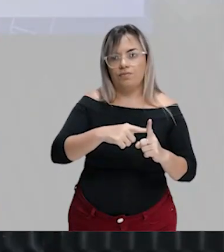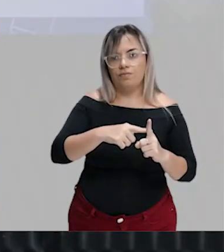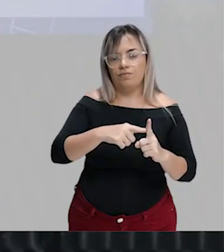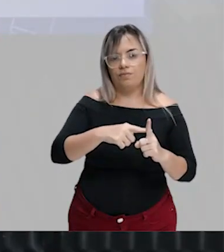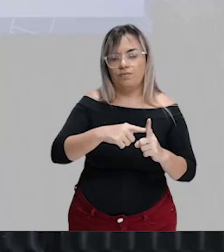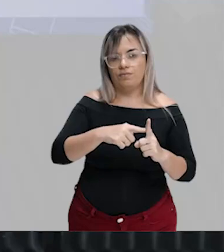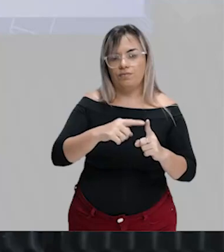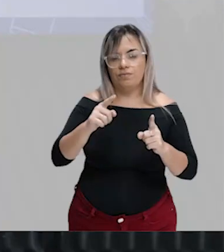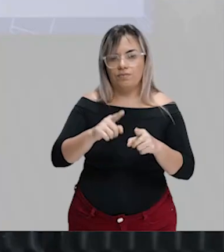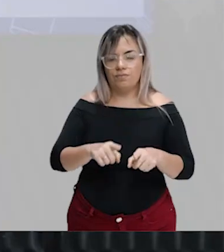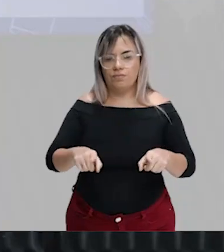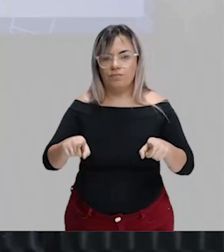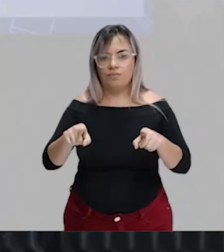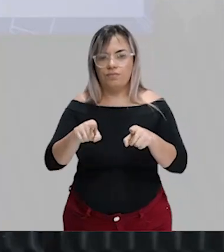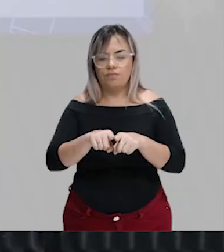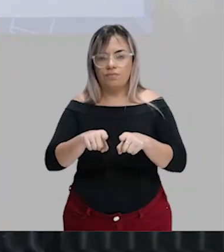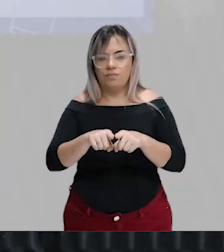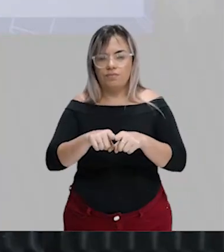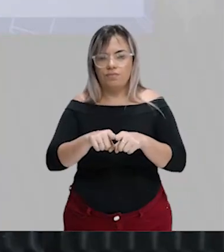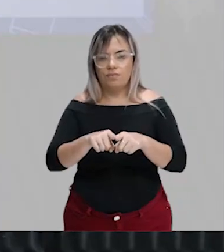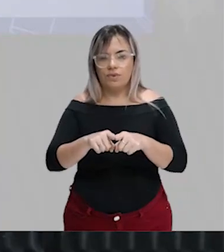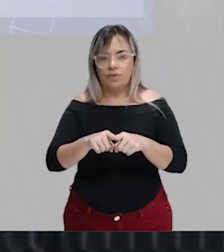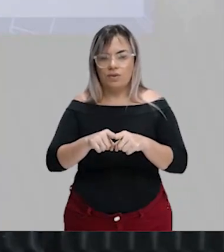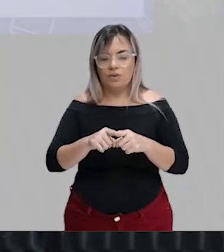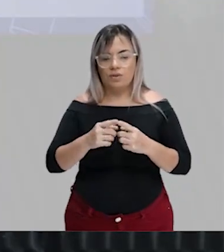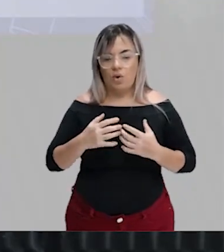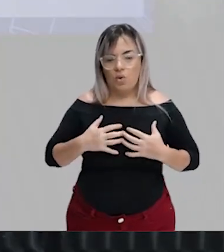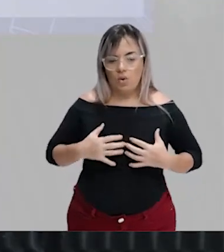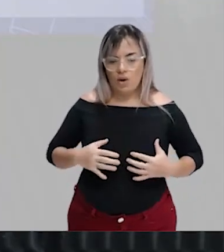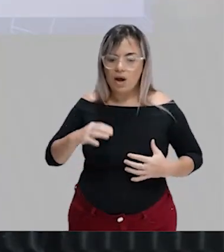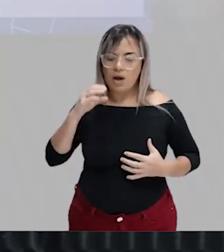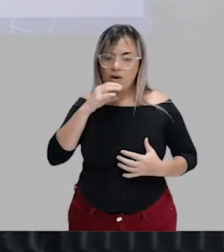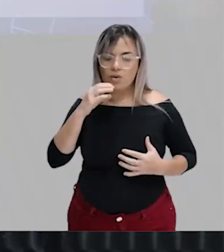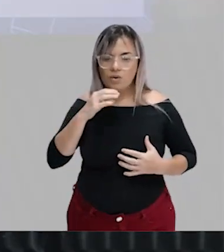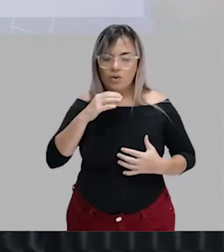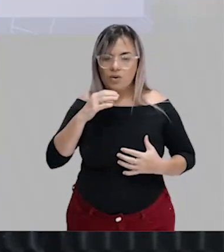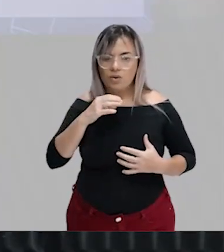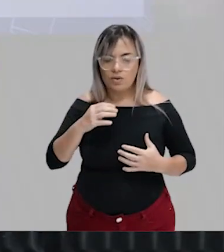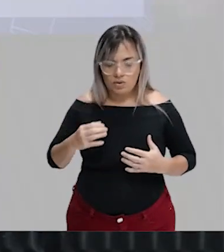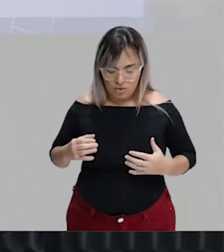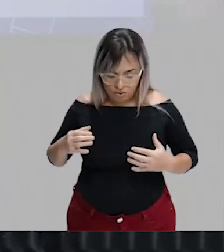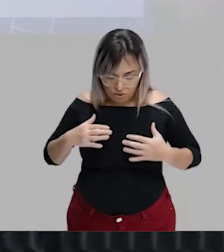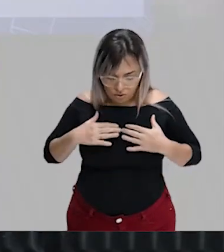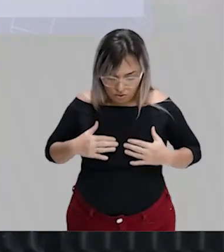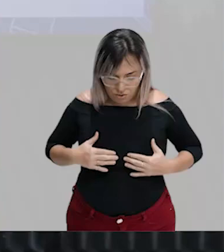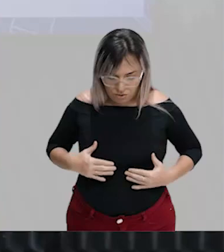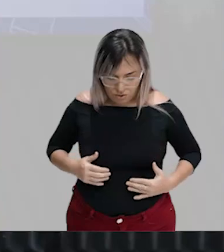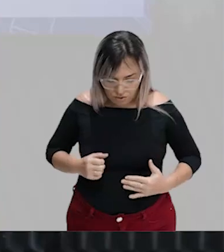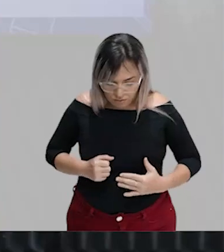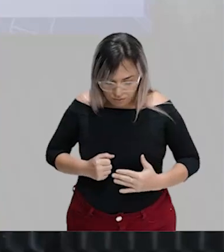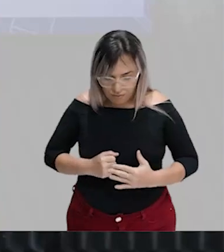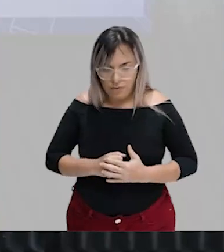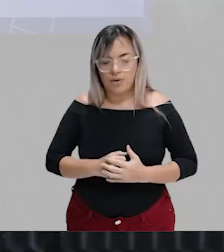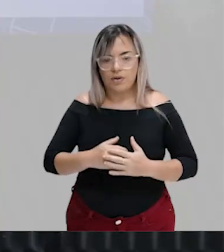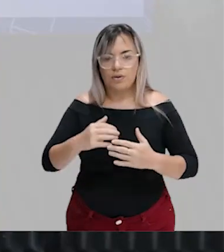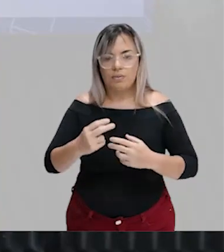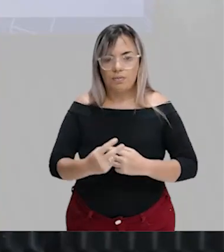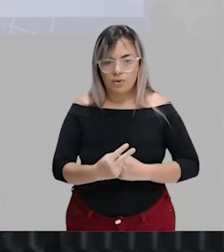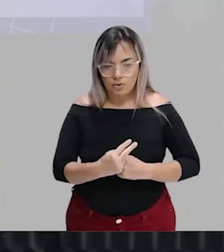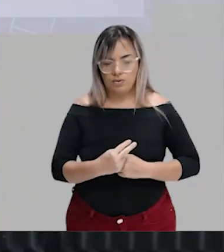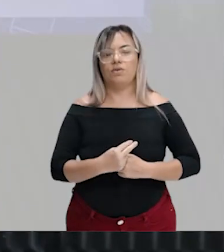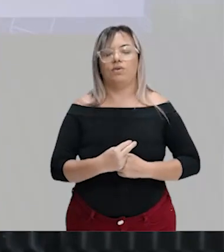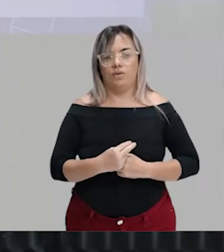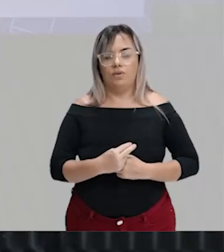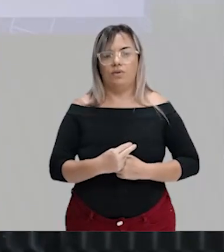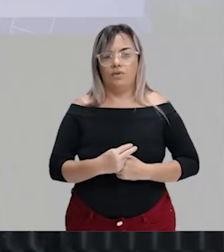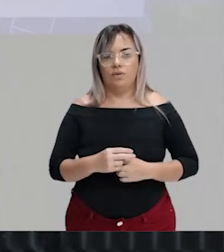certo, ela também vai servir para que o calor do corpo não flua para o meio externo. Certo? Então,